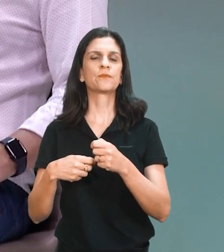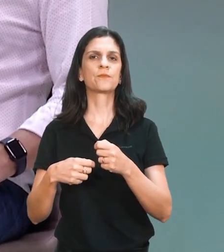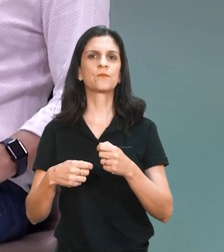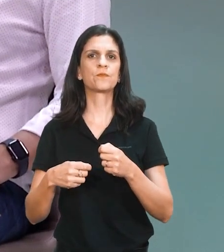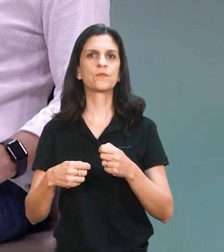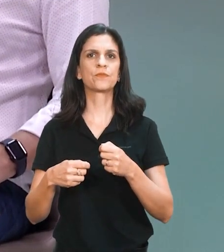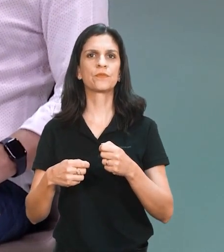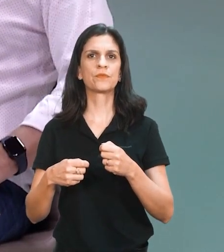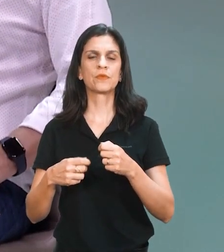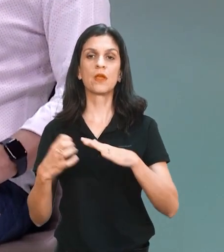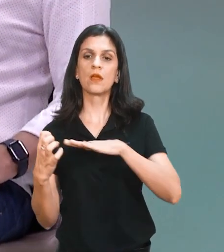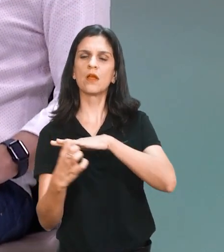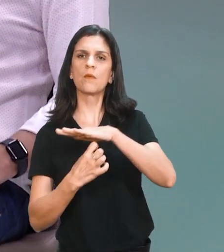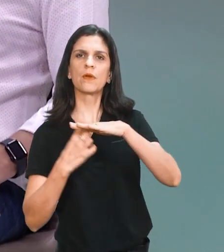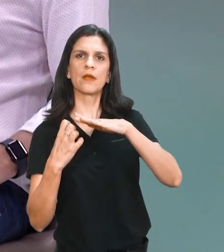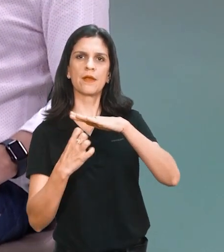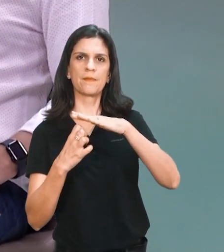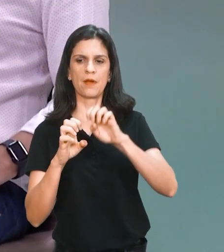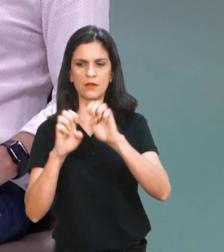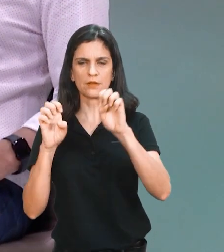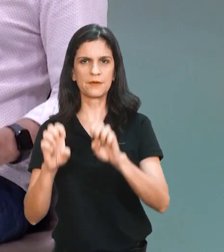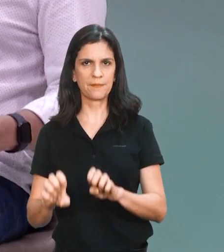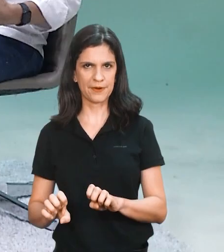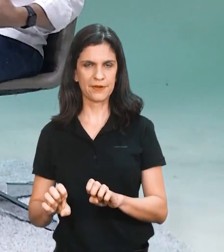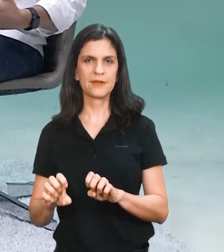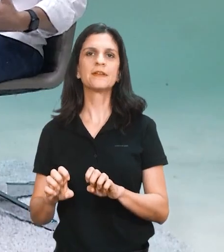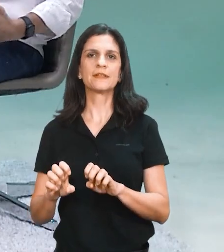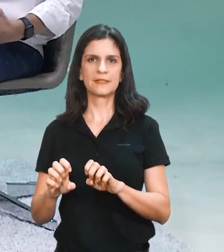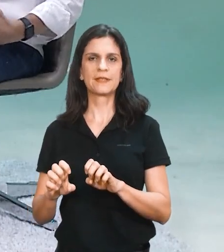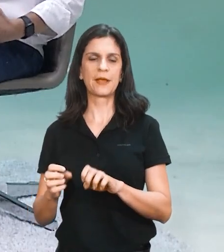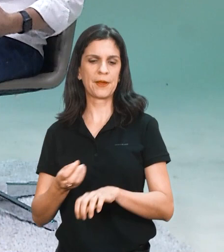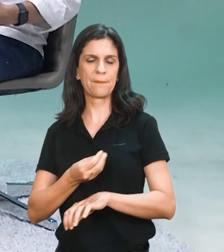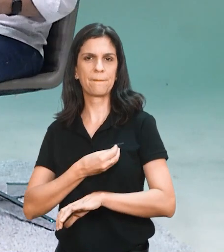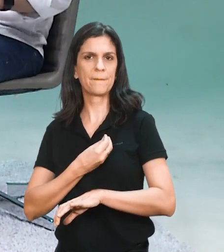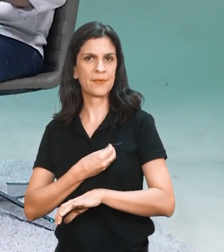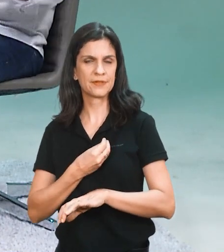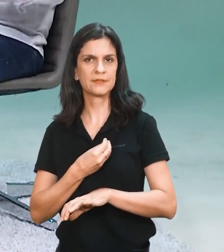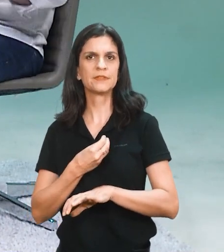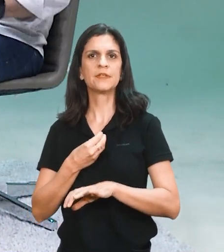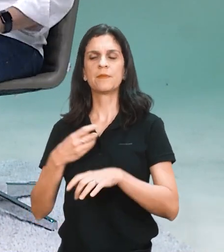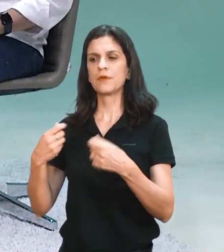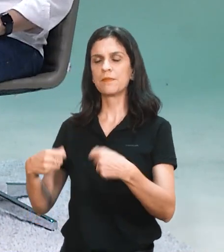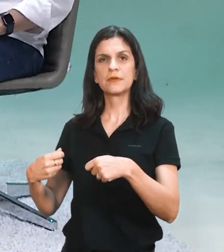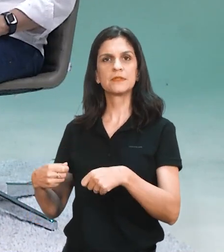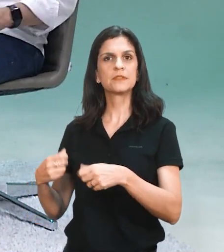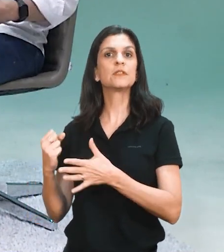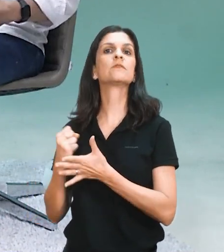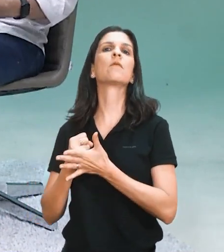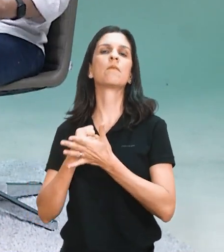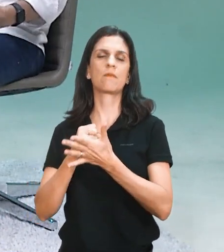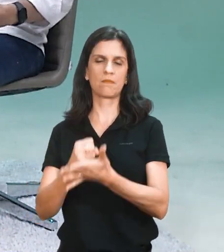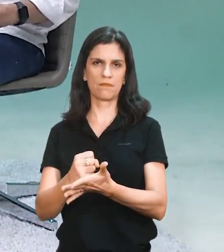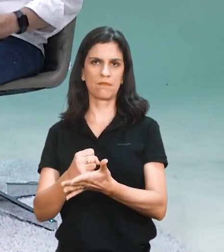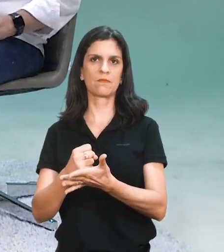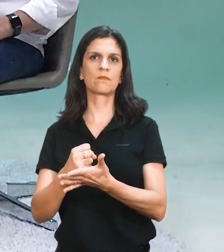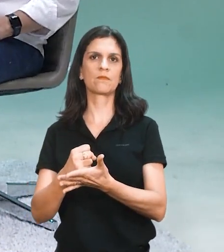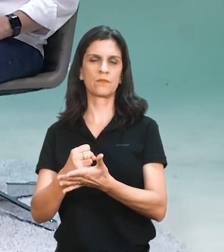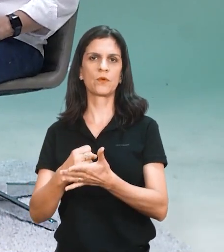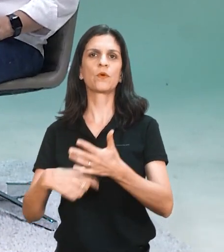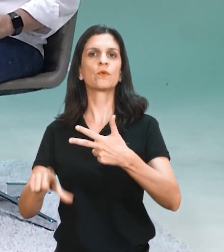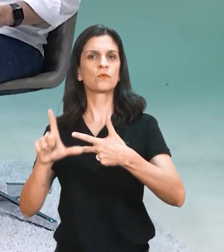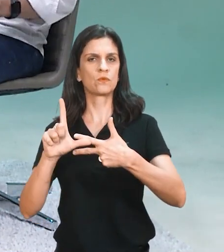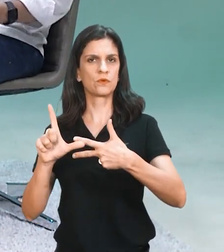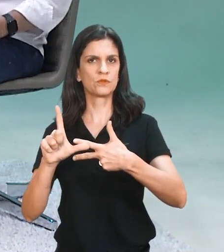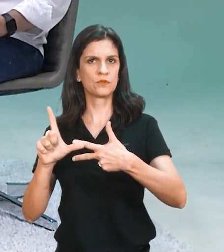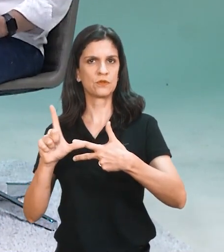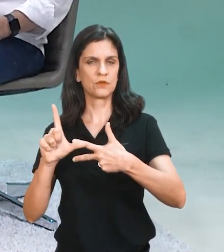tão importante para o município, por conta de empresas que chegam ou empresas que já estão estabelecidas e que às vezes precisam